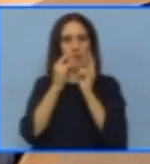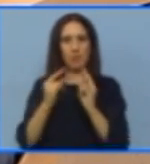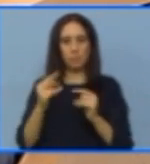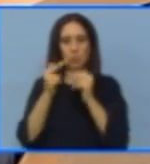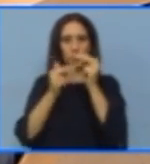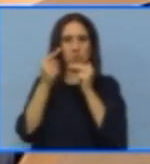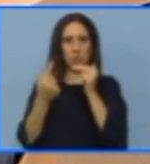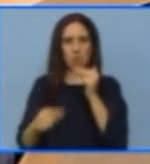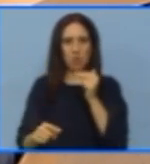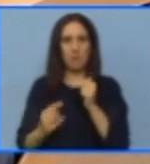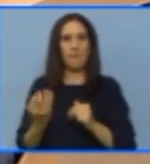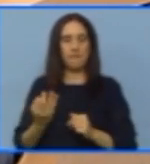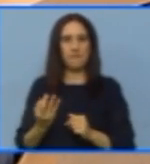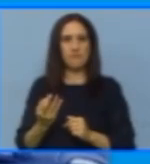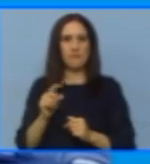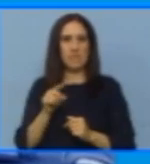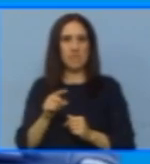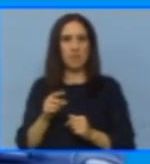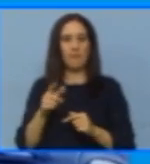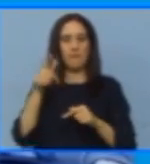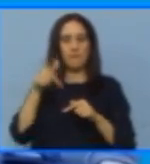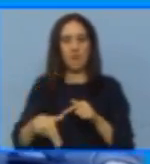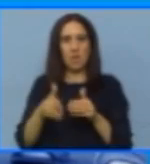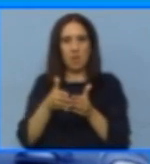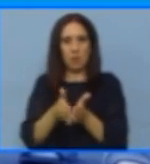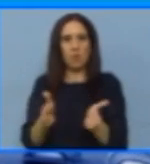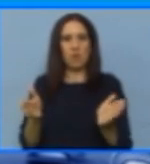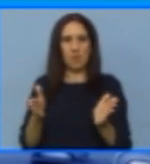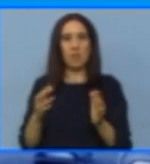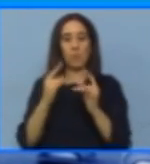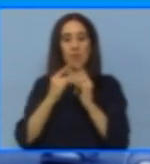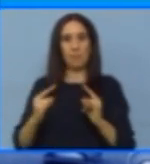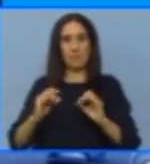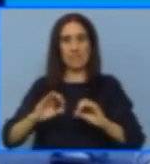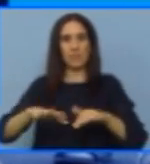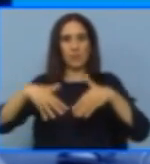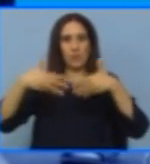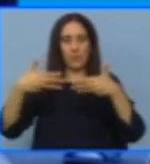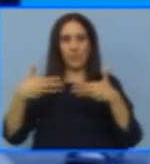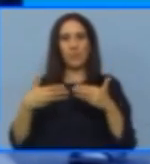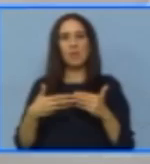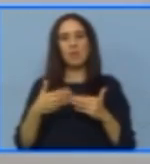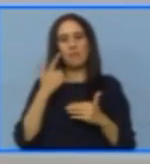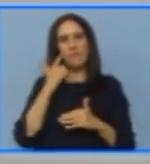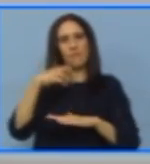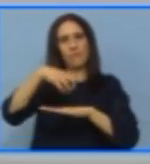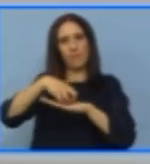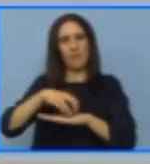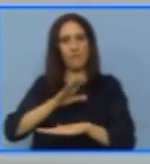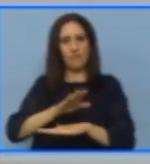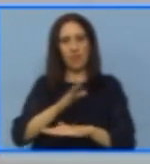será precisamente inaugurada no início do acampamento e que depois também ficará lá e